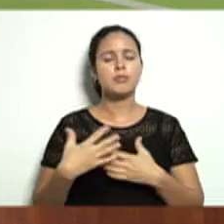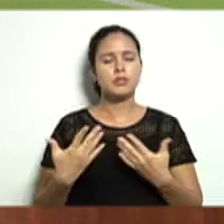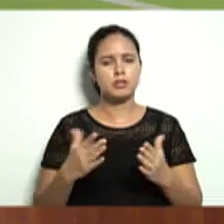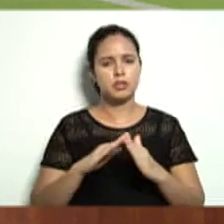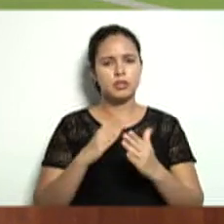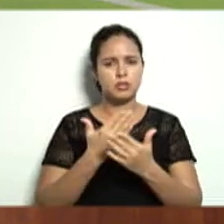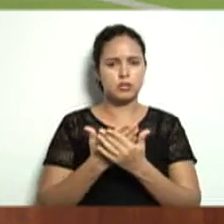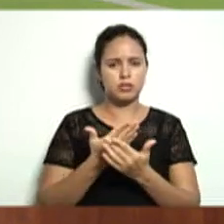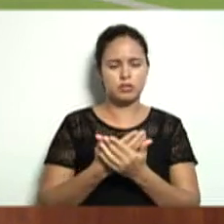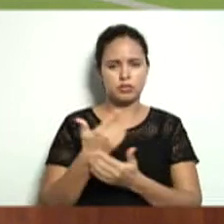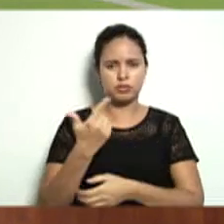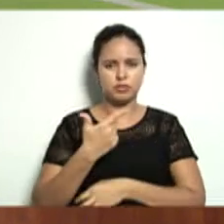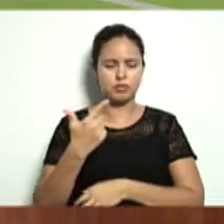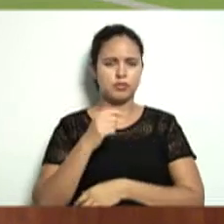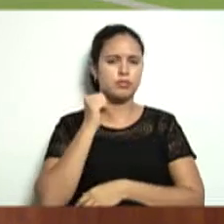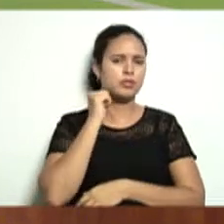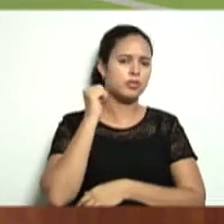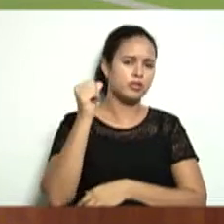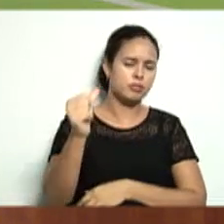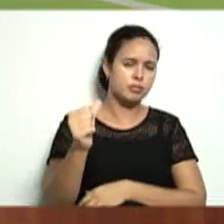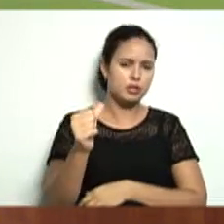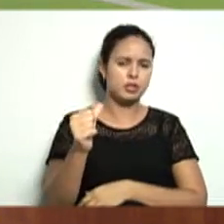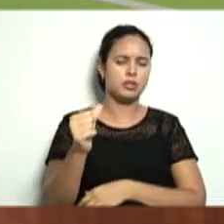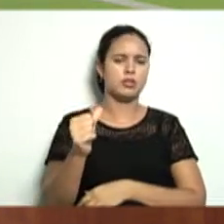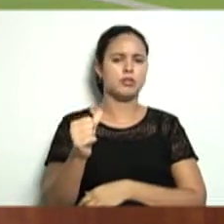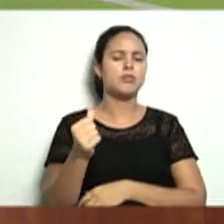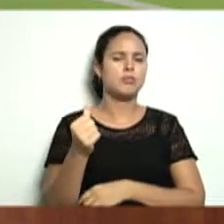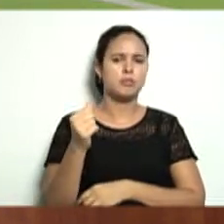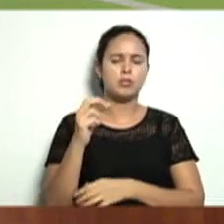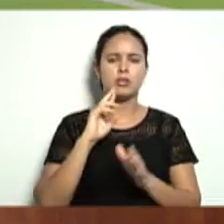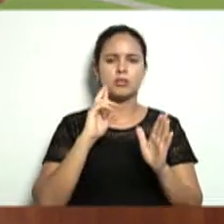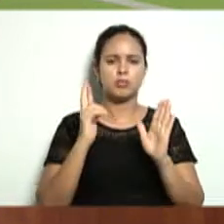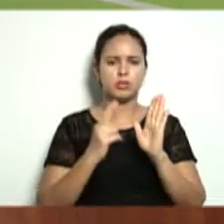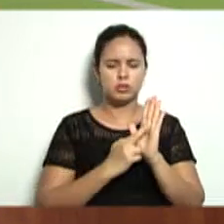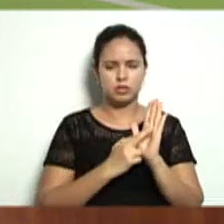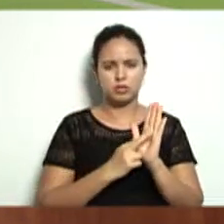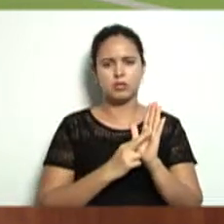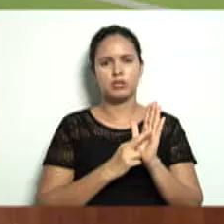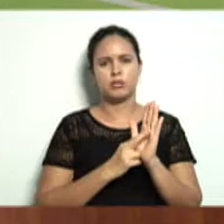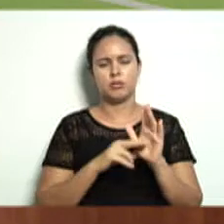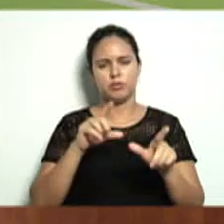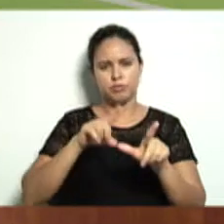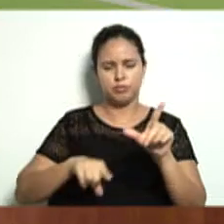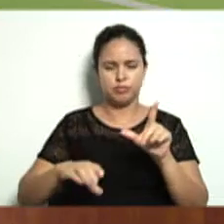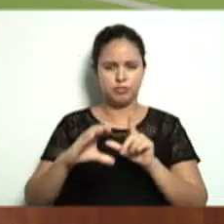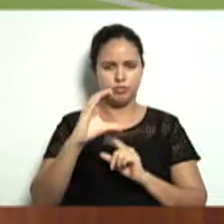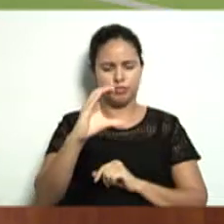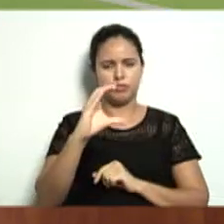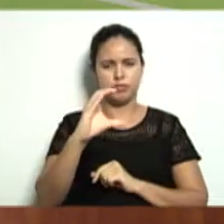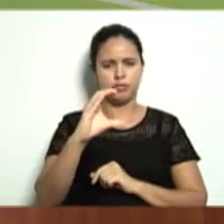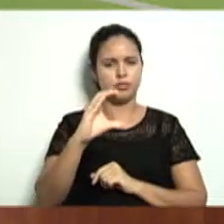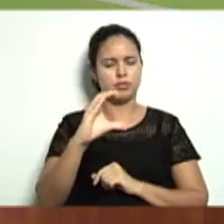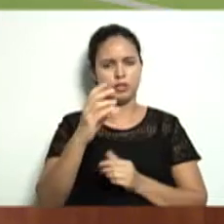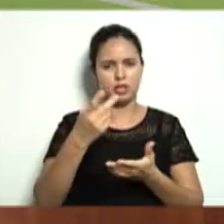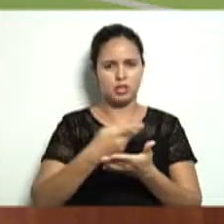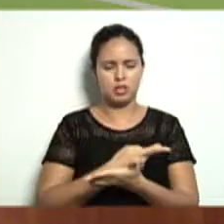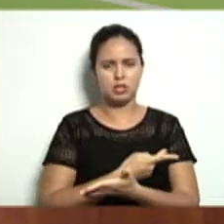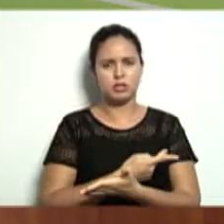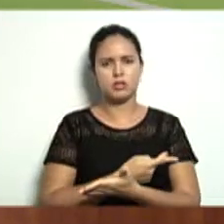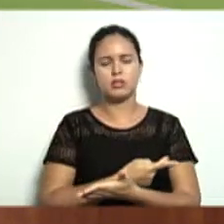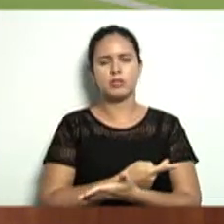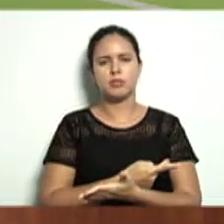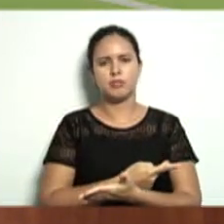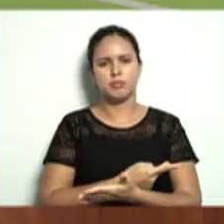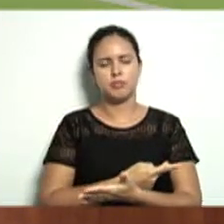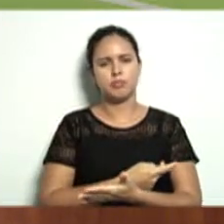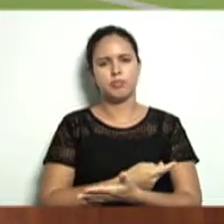e Henrique Dias, lá da CRED Ariquemes, ambos marcaram a letra C como a resposta incorreta. Muito